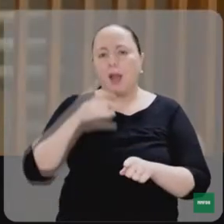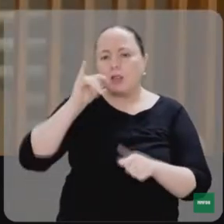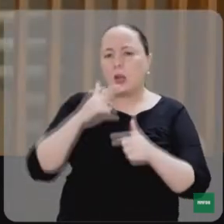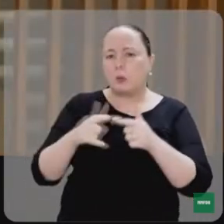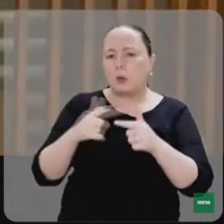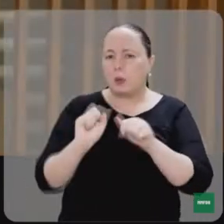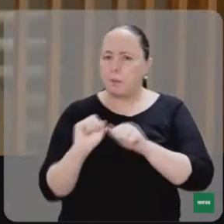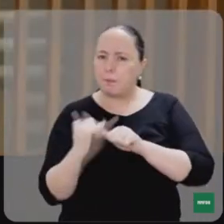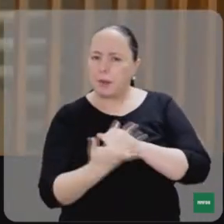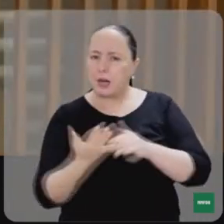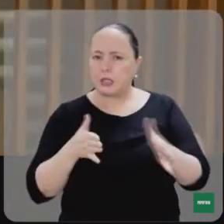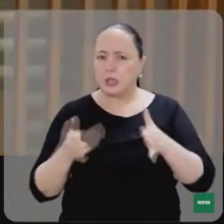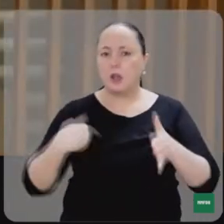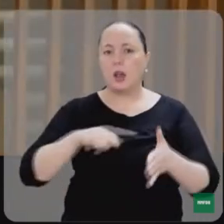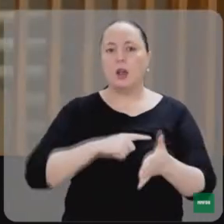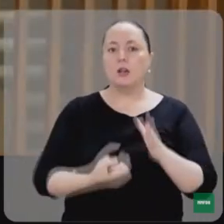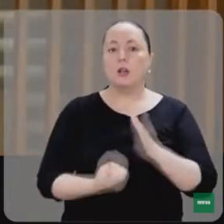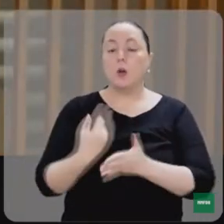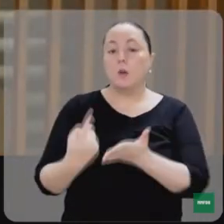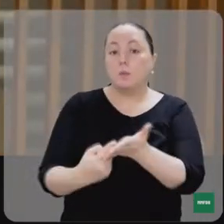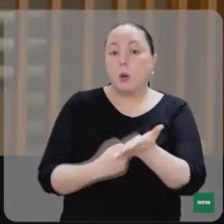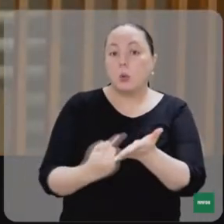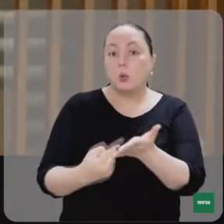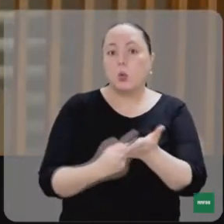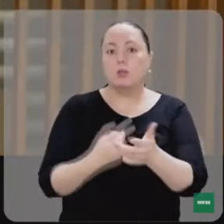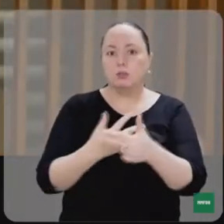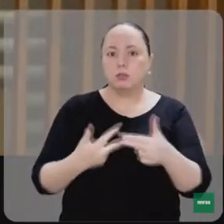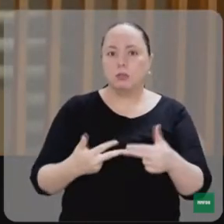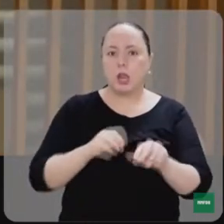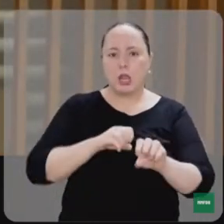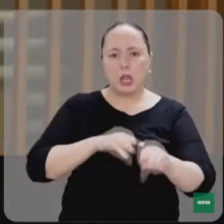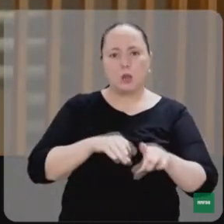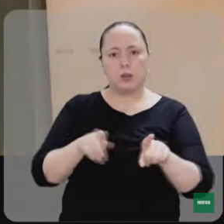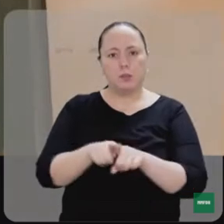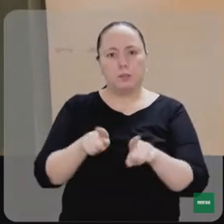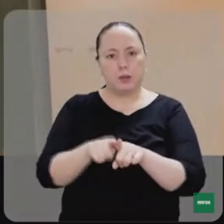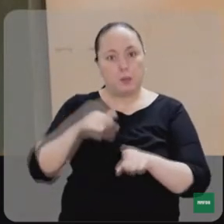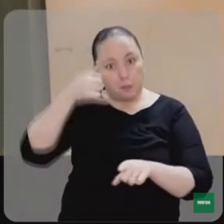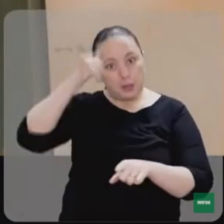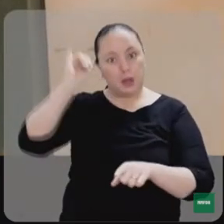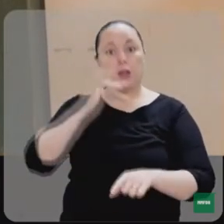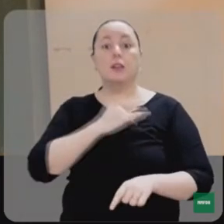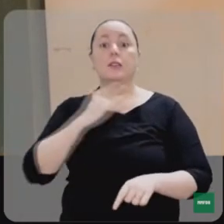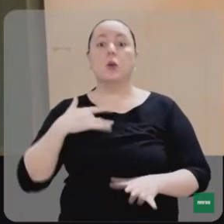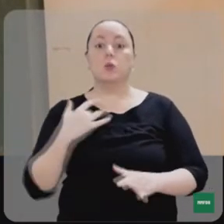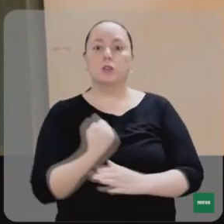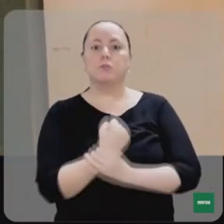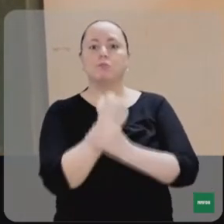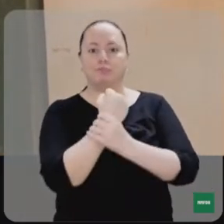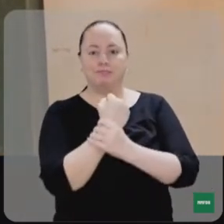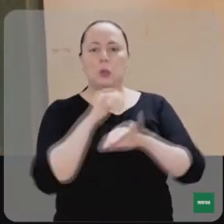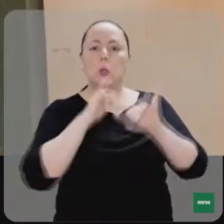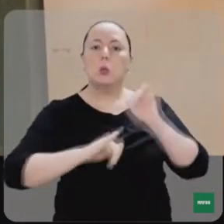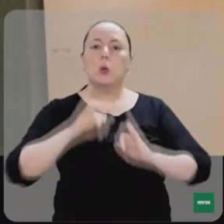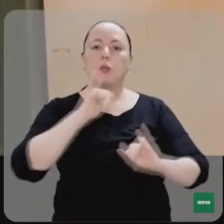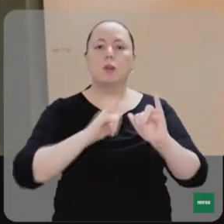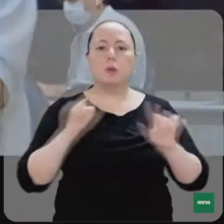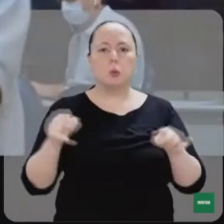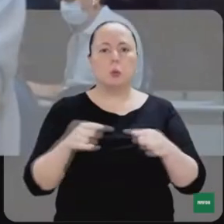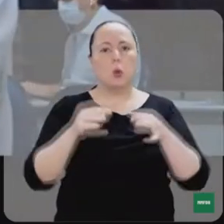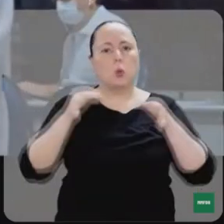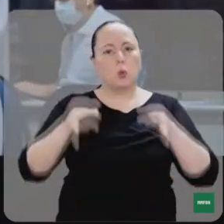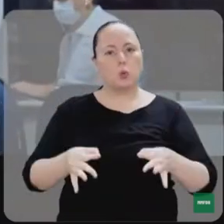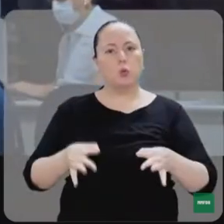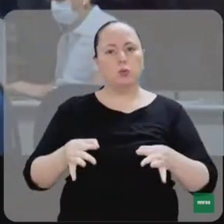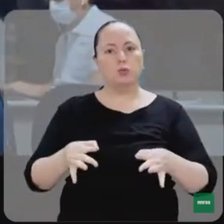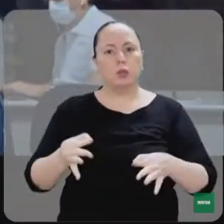Para combater a pandemia, estabelecemos protocolos com medidas educativas e preventivas de saúde e segurança,